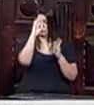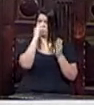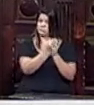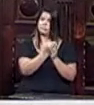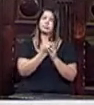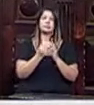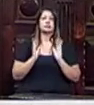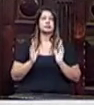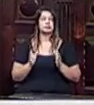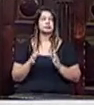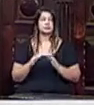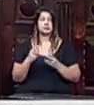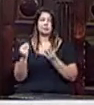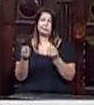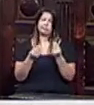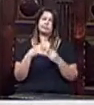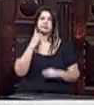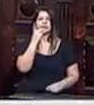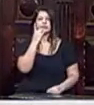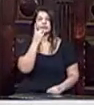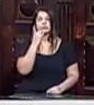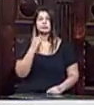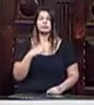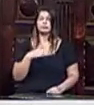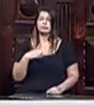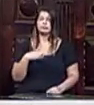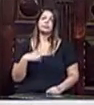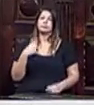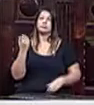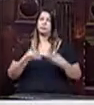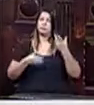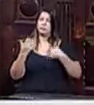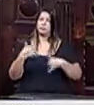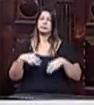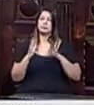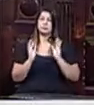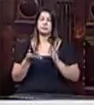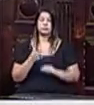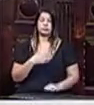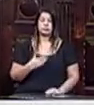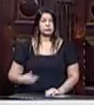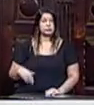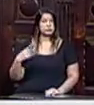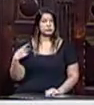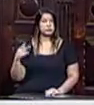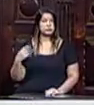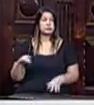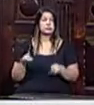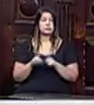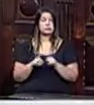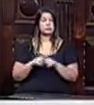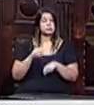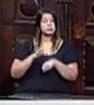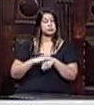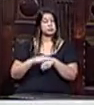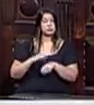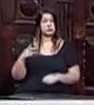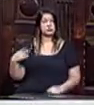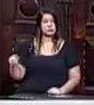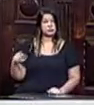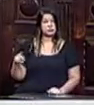vários deputados. A relação, a forma como o governo federal, que é do mesmo partido